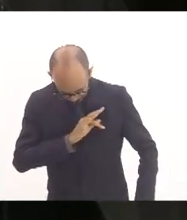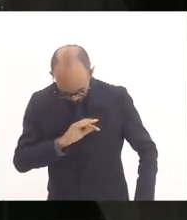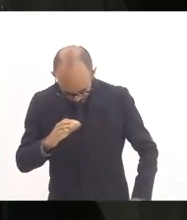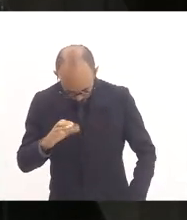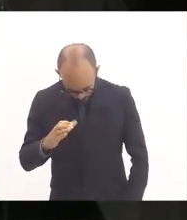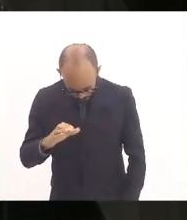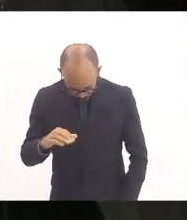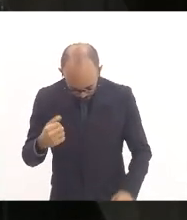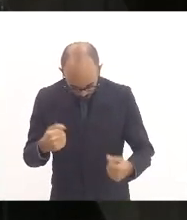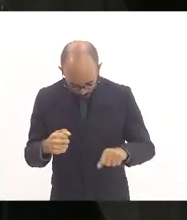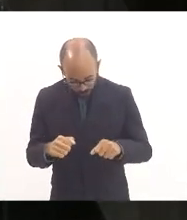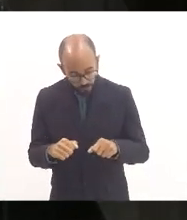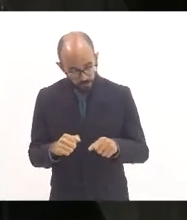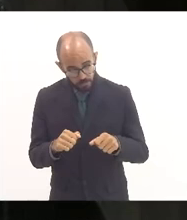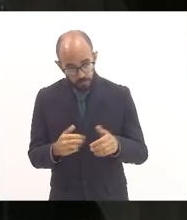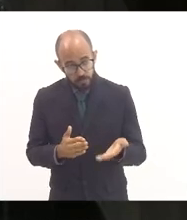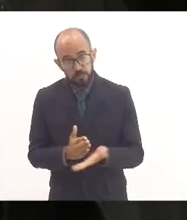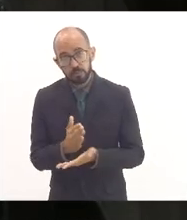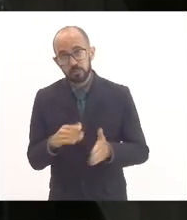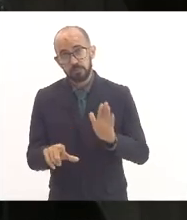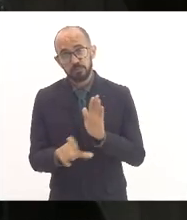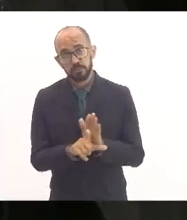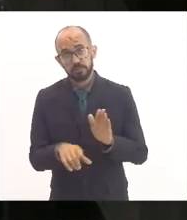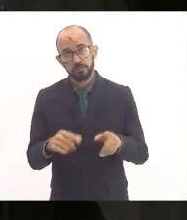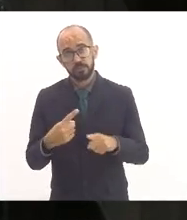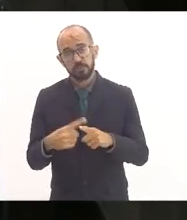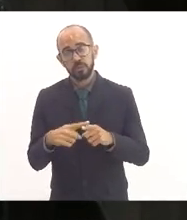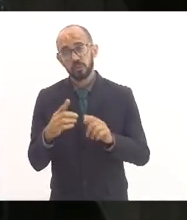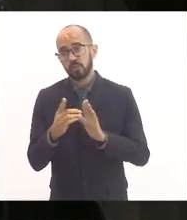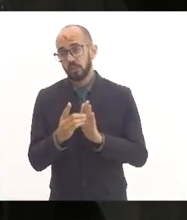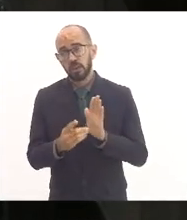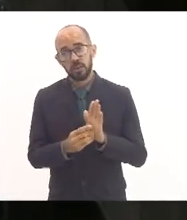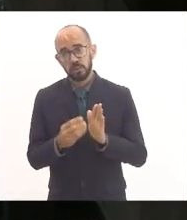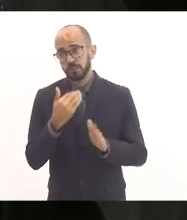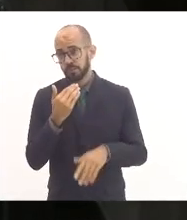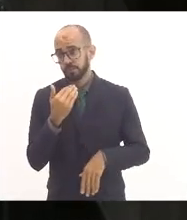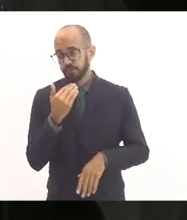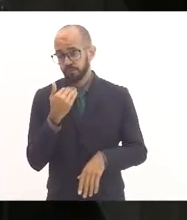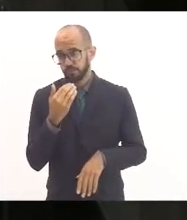ser por meio da lei orgânica porque o decreto é muito pouco